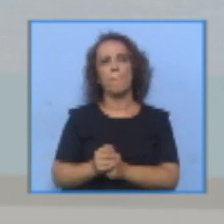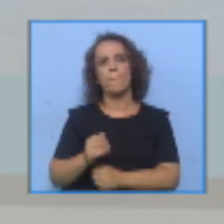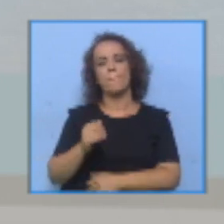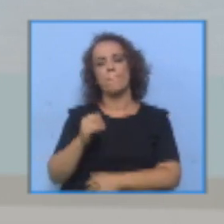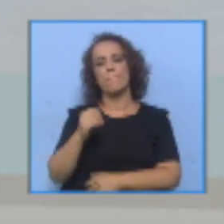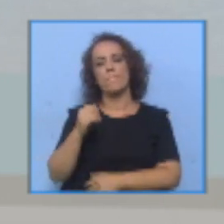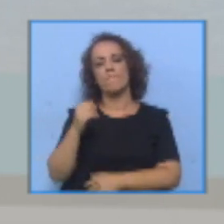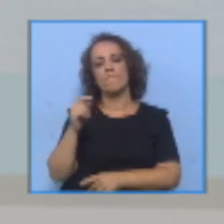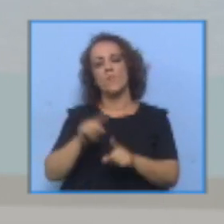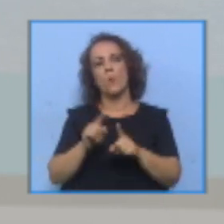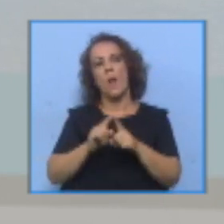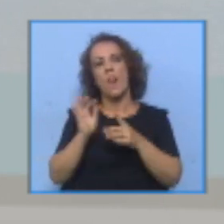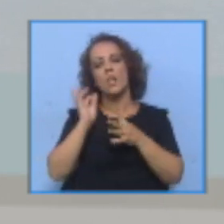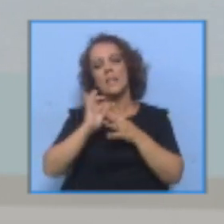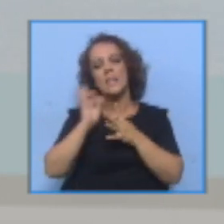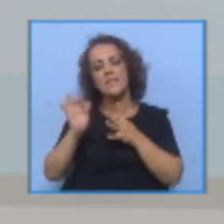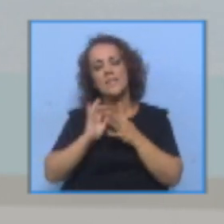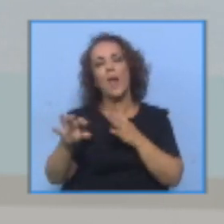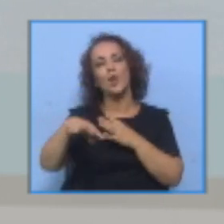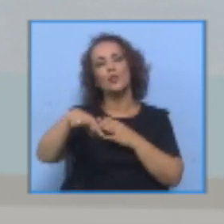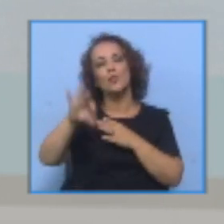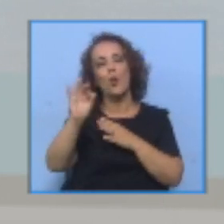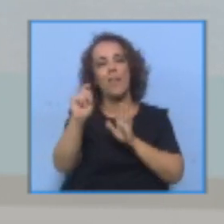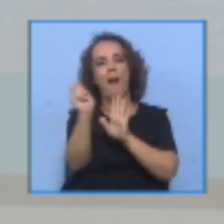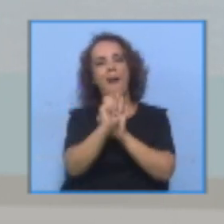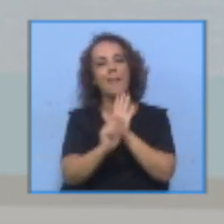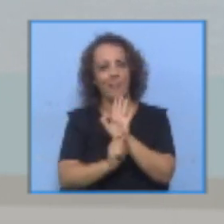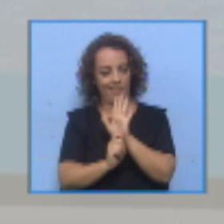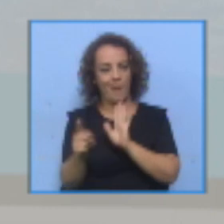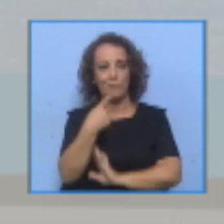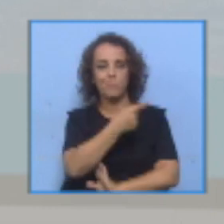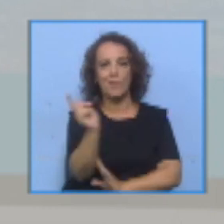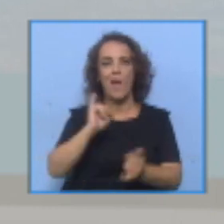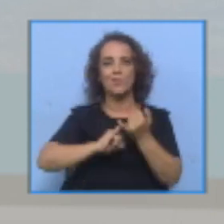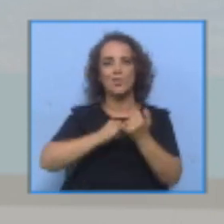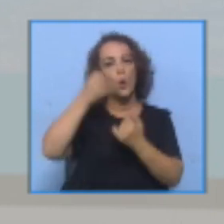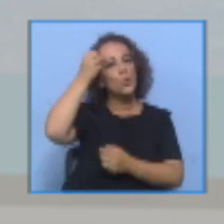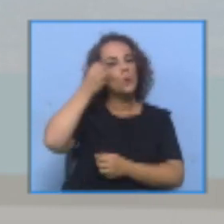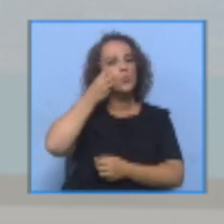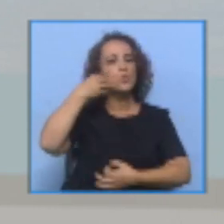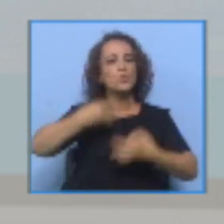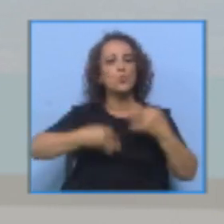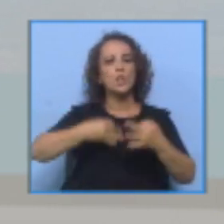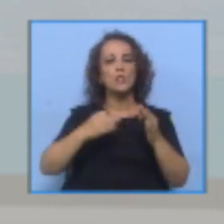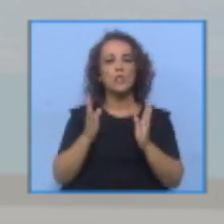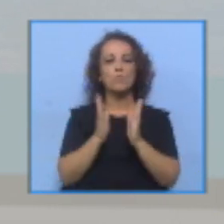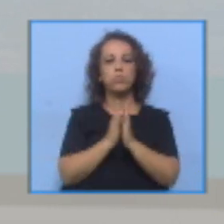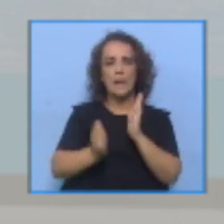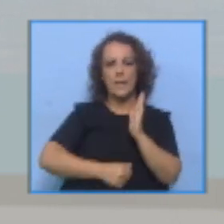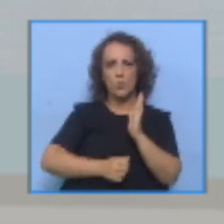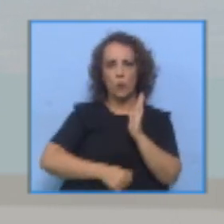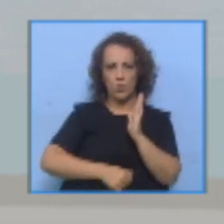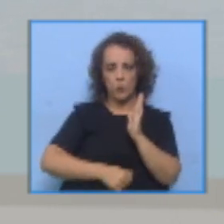os critérios para escolhas éticas, como assim se chama, foi da Associação de Juristas Católicos, onde